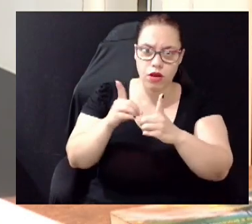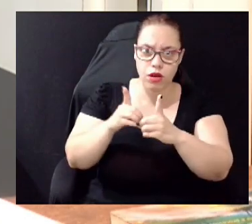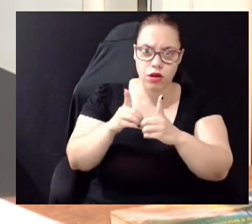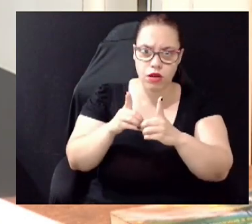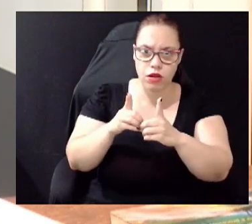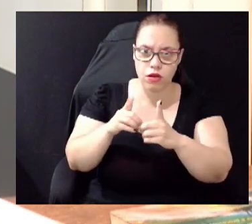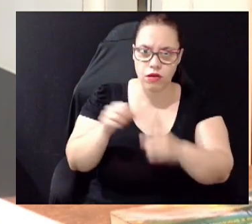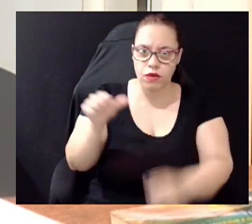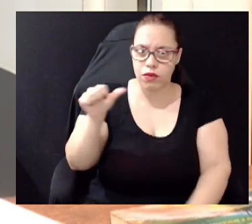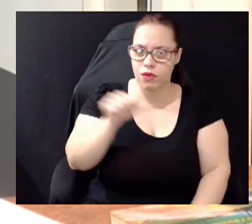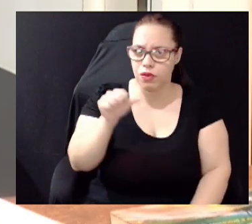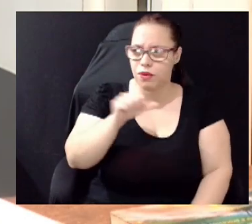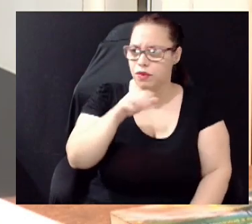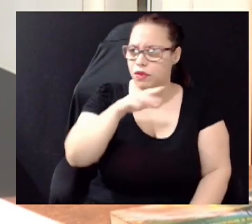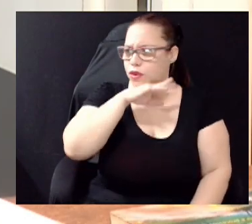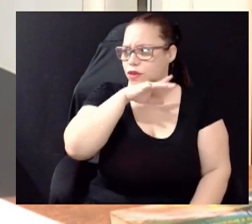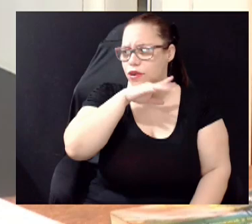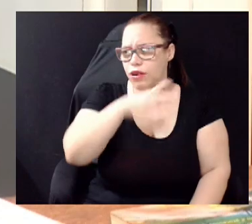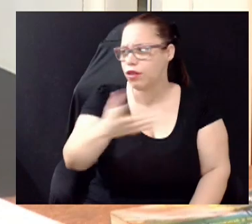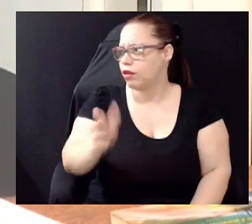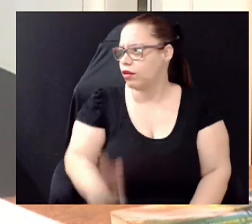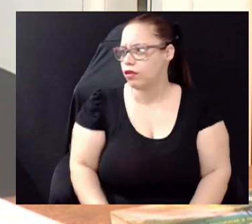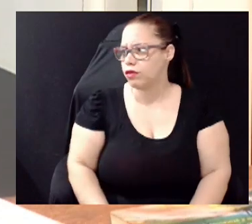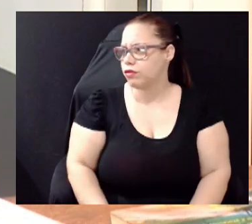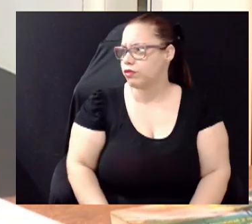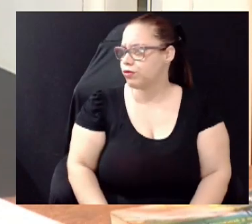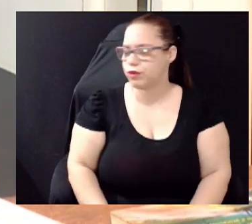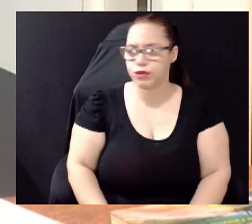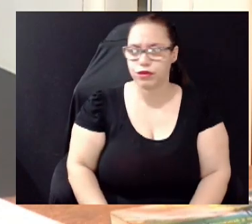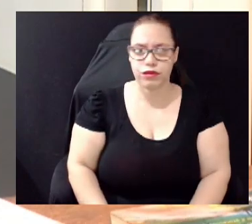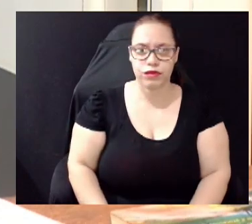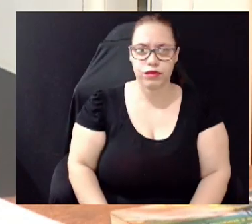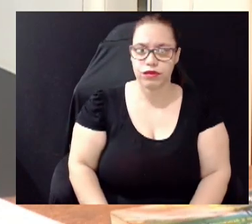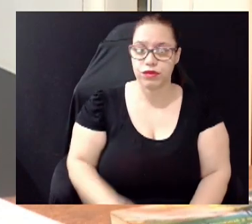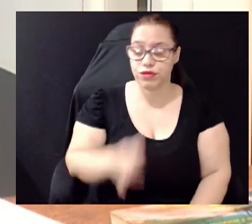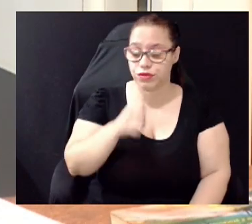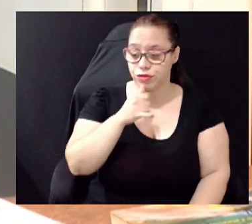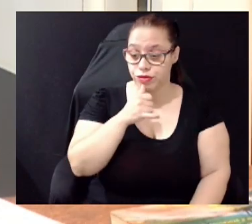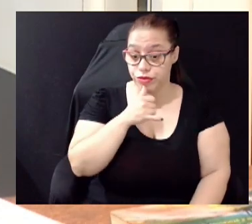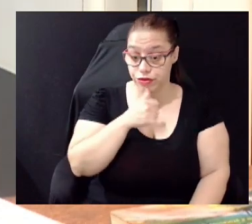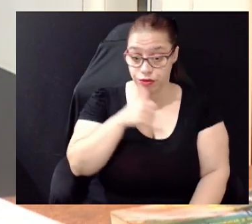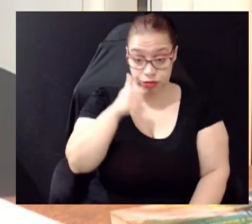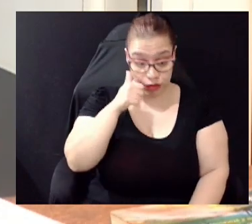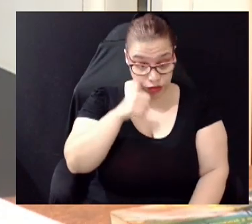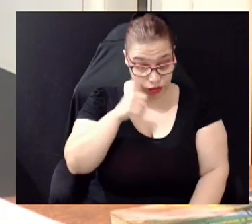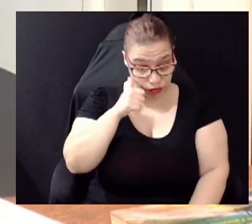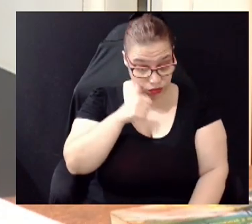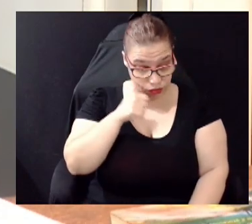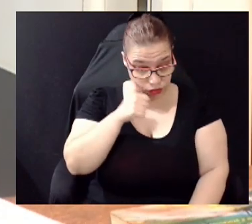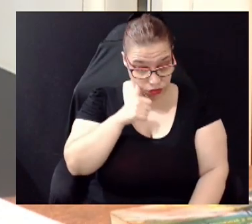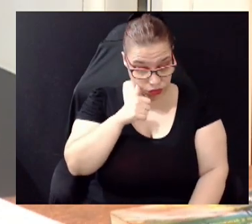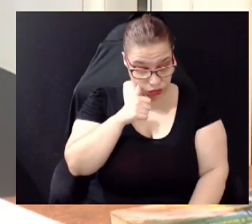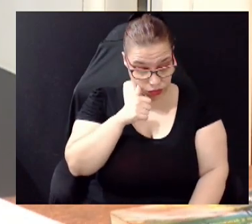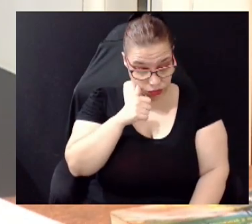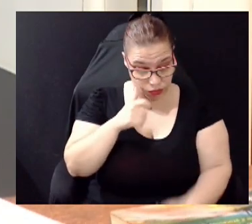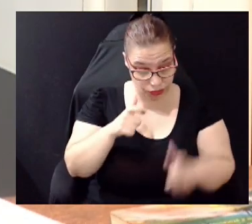mesmo jeito, assim, infelizmente, que inclusive é isso, né, mulheres quando estão em espaços também que